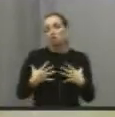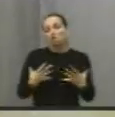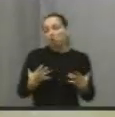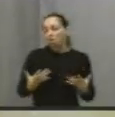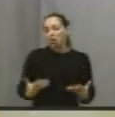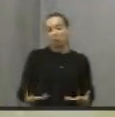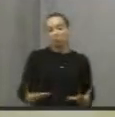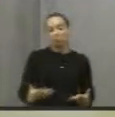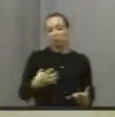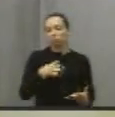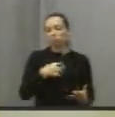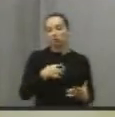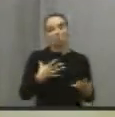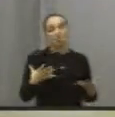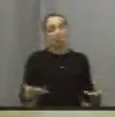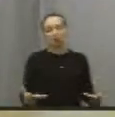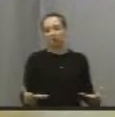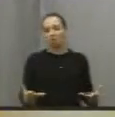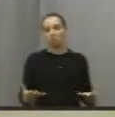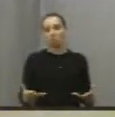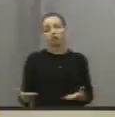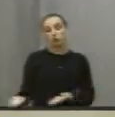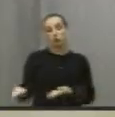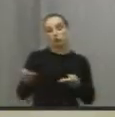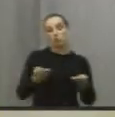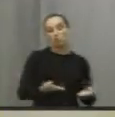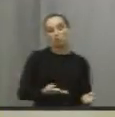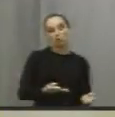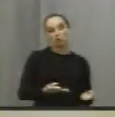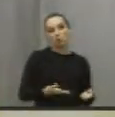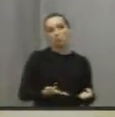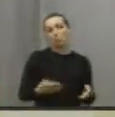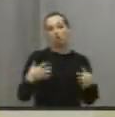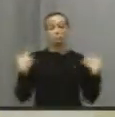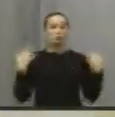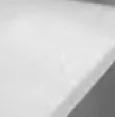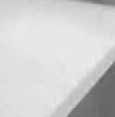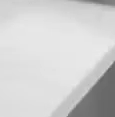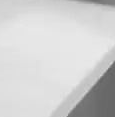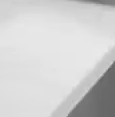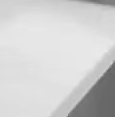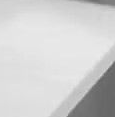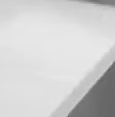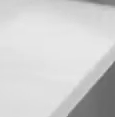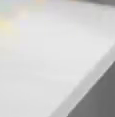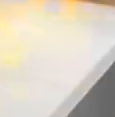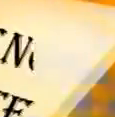um passo além. Fica aqui o convite para a gente fazer esse passeio junto com o povo. Obrigada. Obrigado, vereadora.